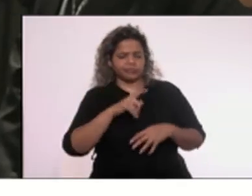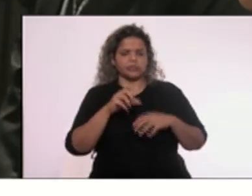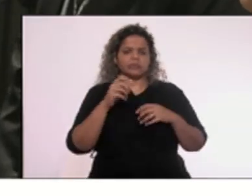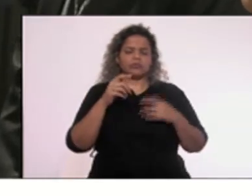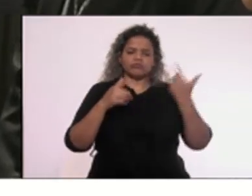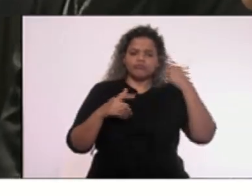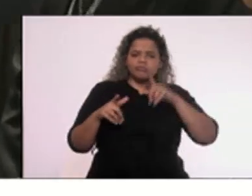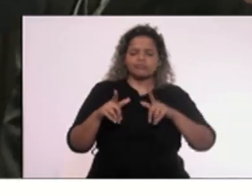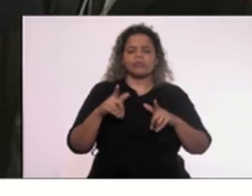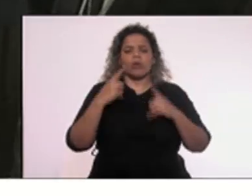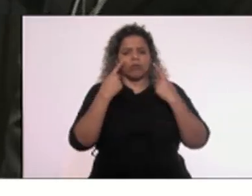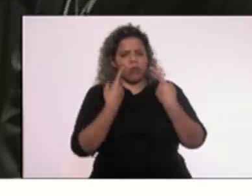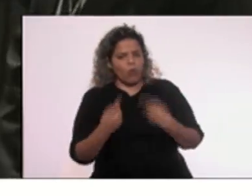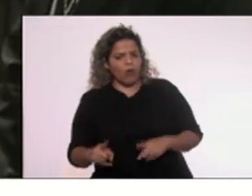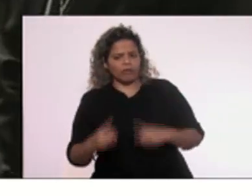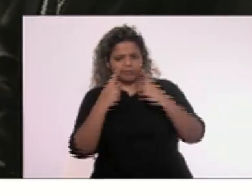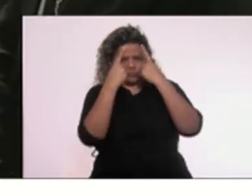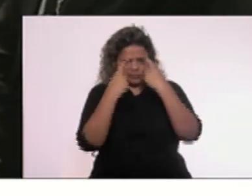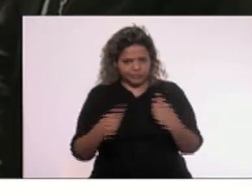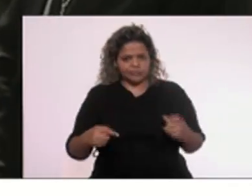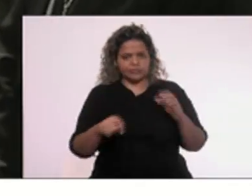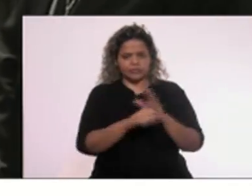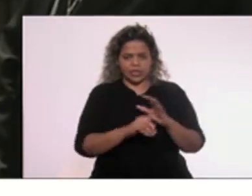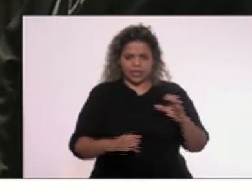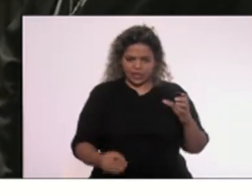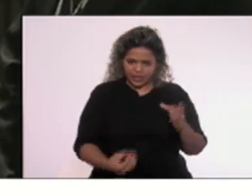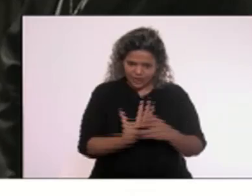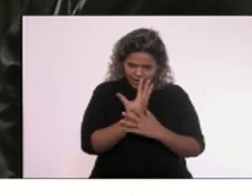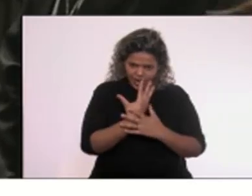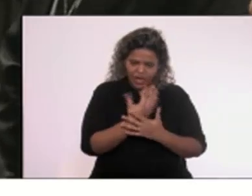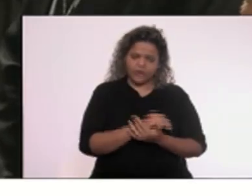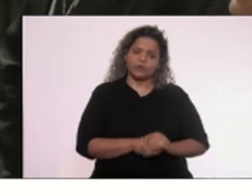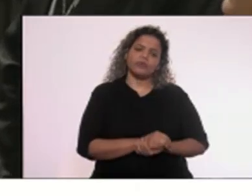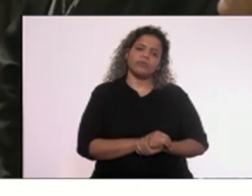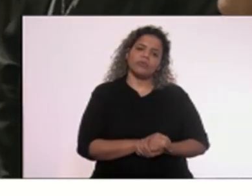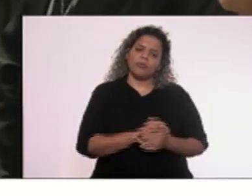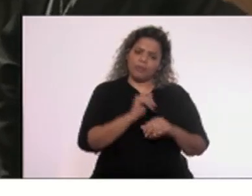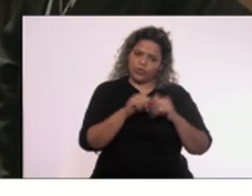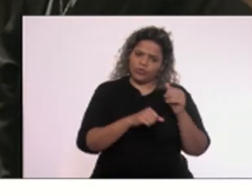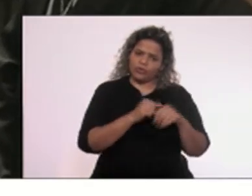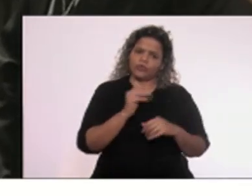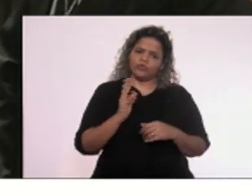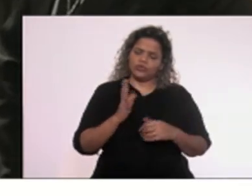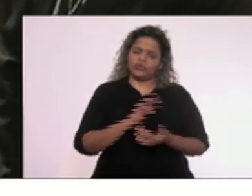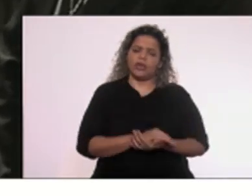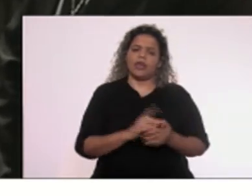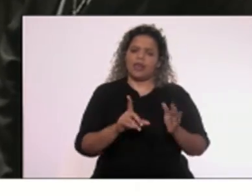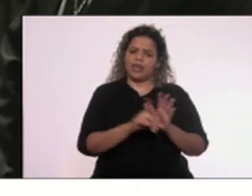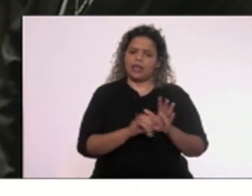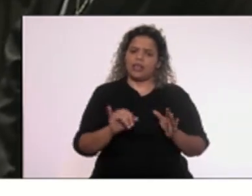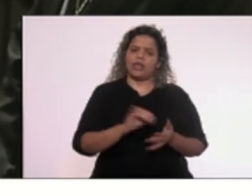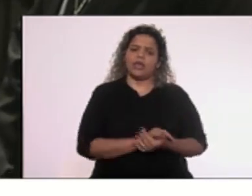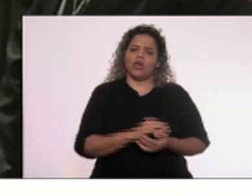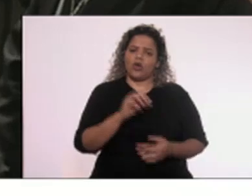e Violência, criado, e aqui já vai uma modificação, pela Lei